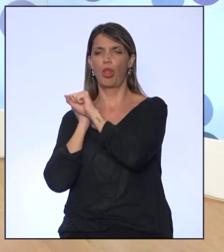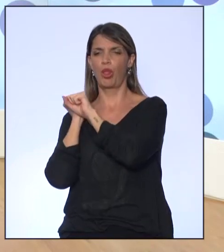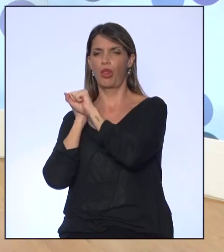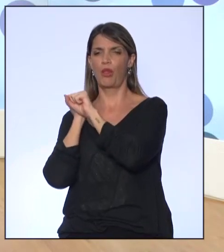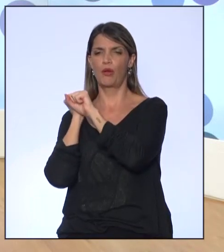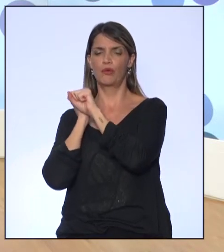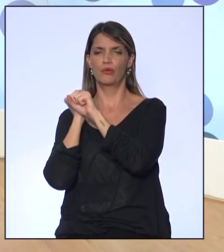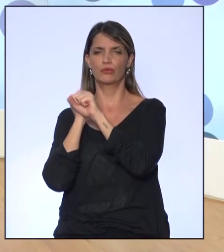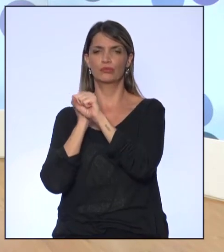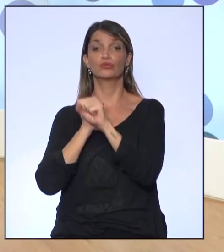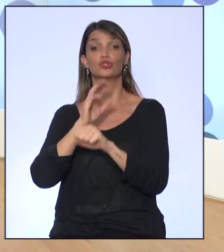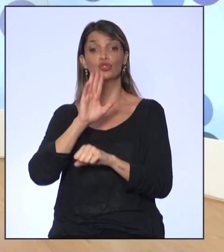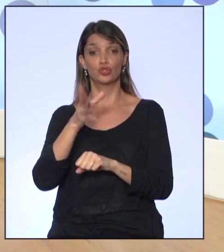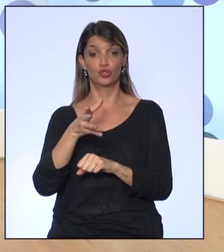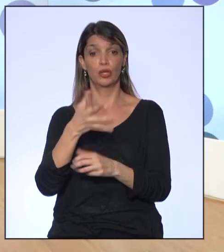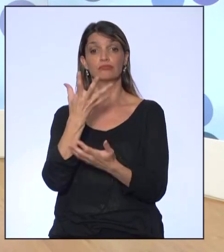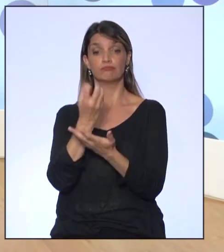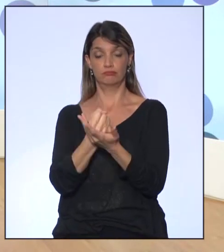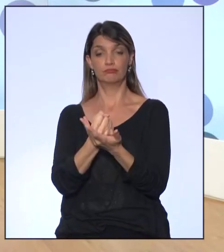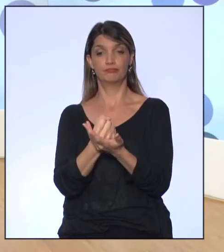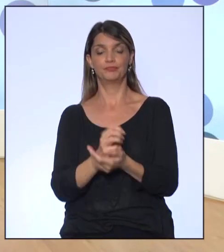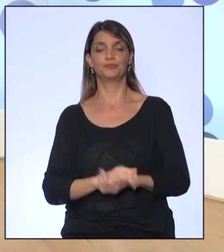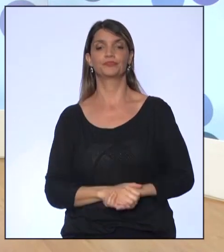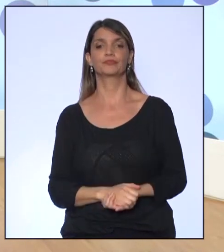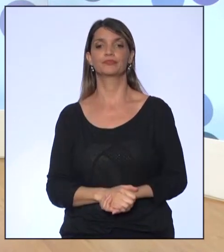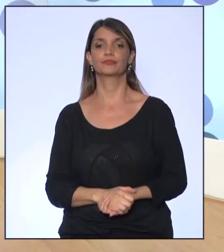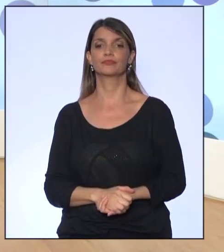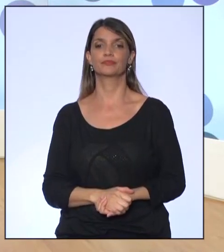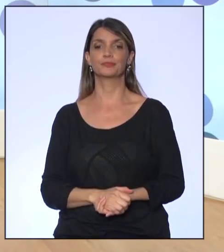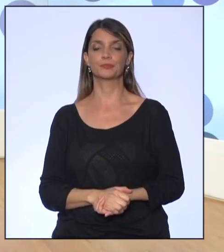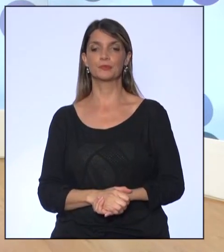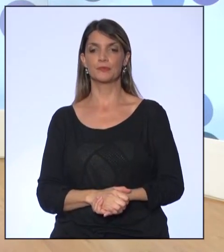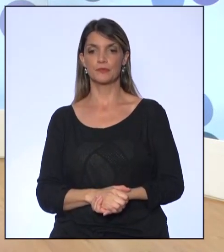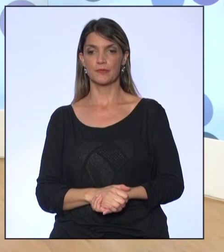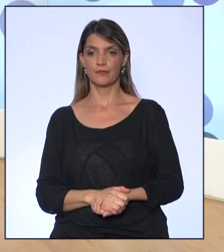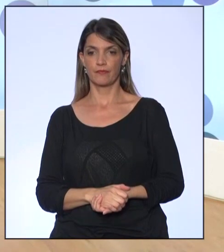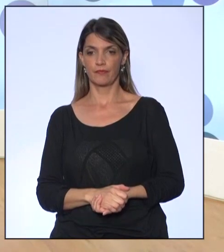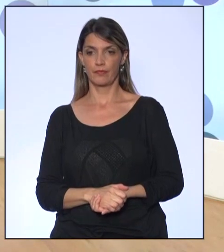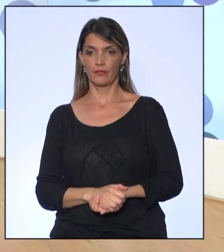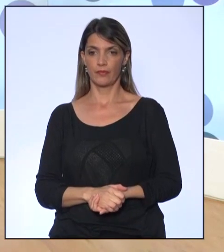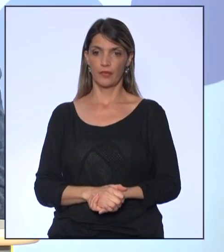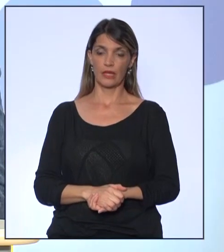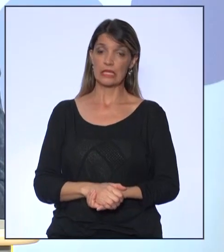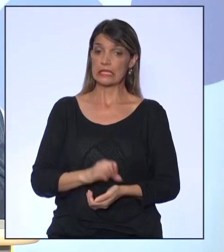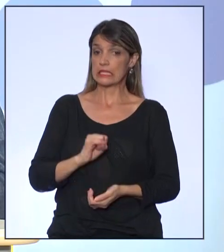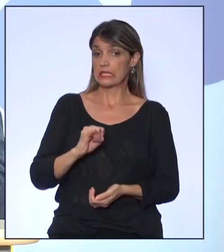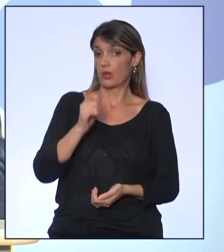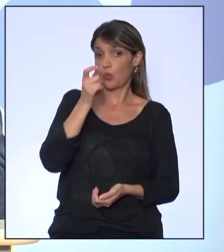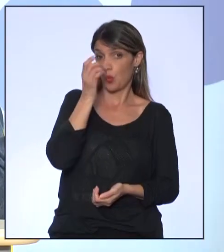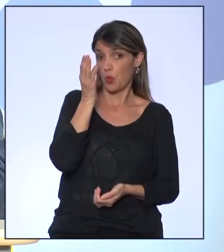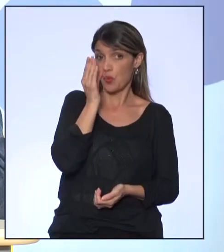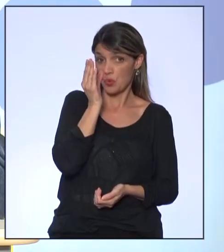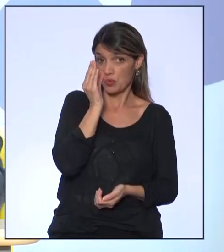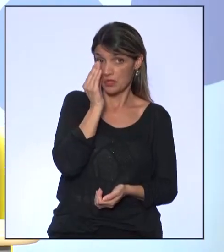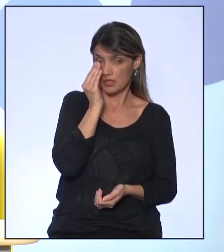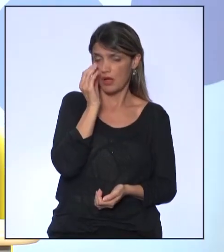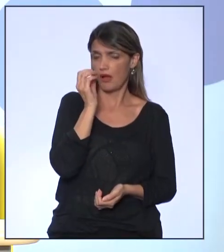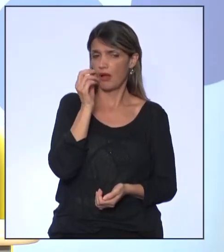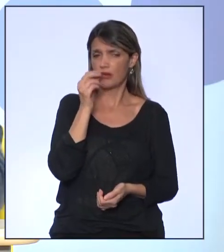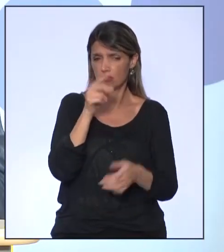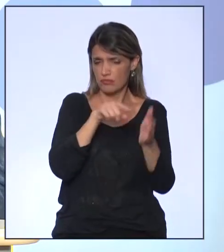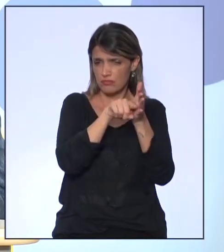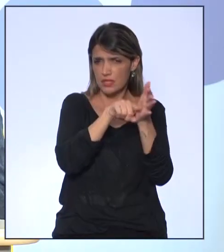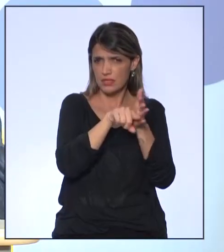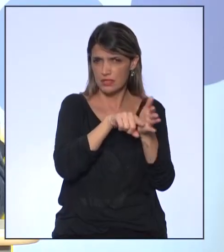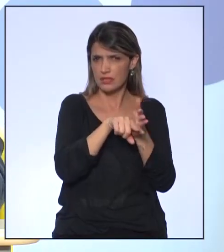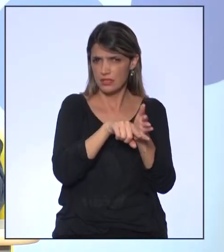já foram tombadas aí, tá bom? E são patrimônios aí. E até, né, quem tiver curiosidade pode entrar